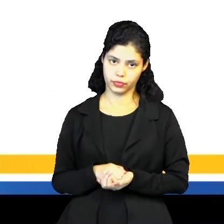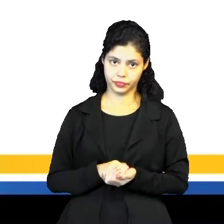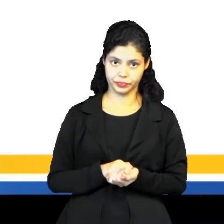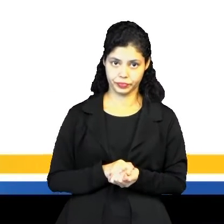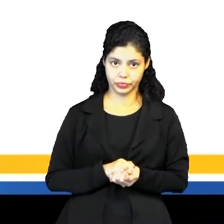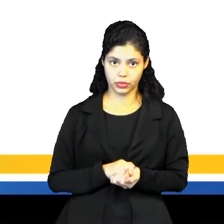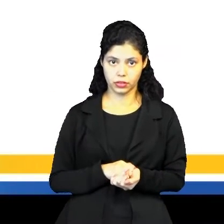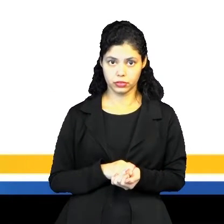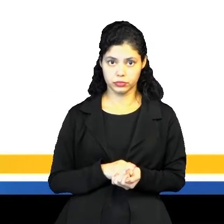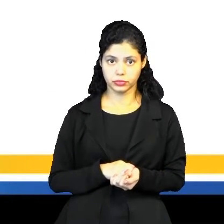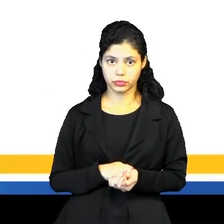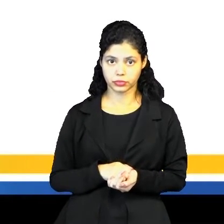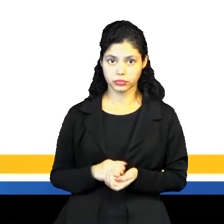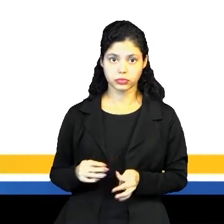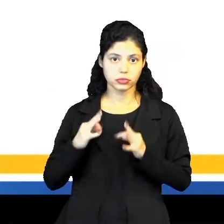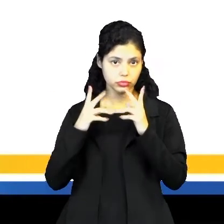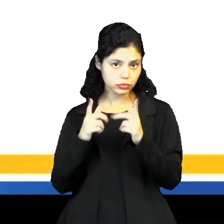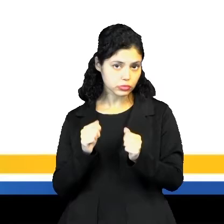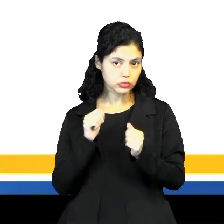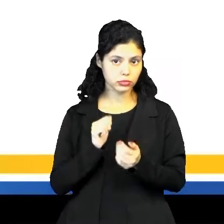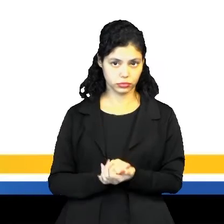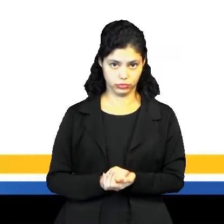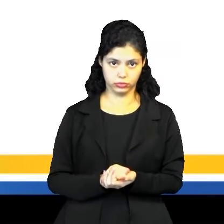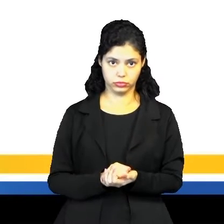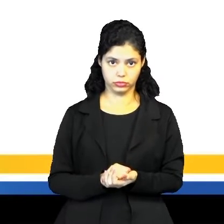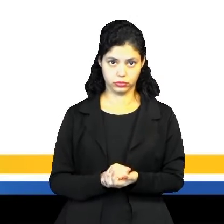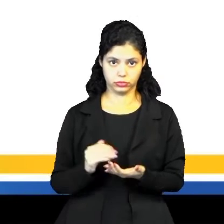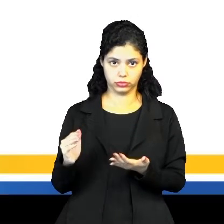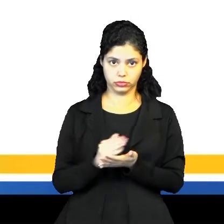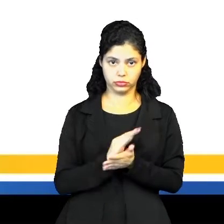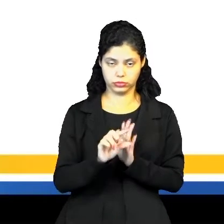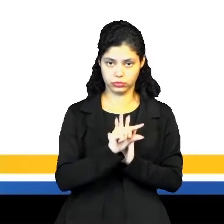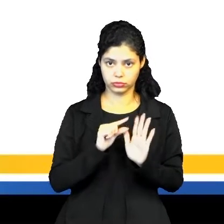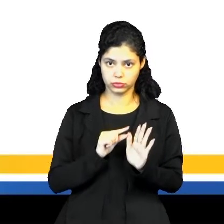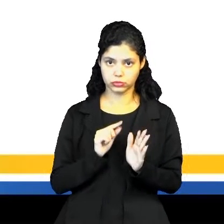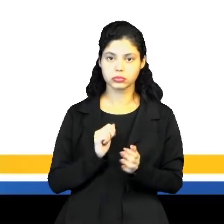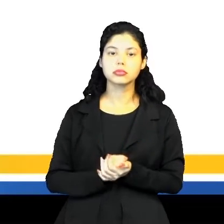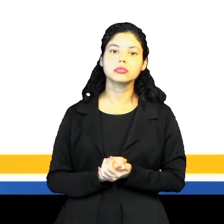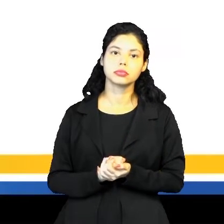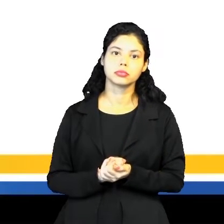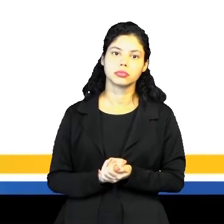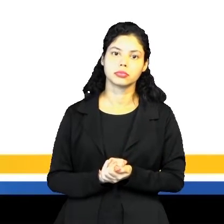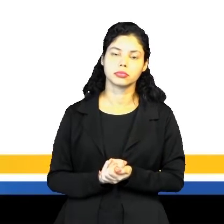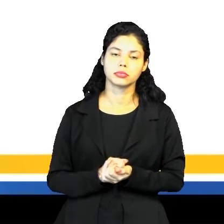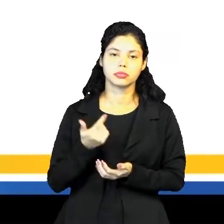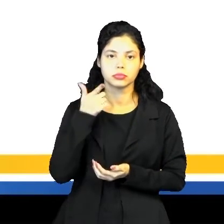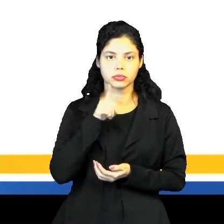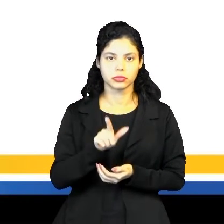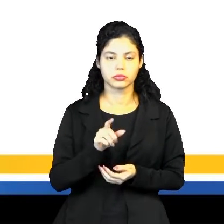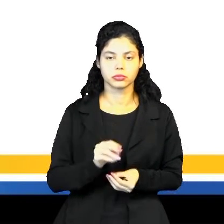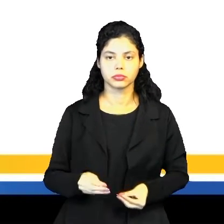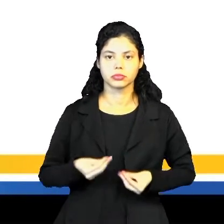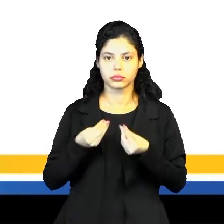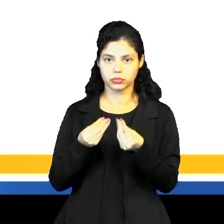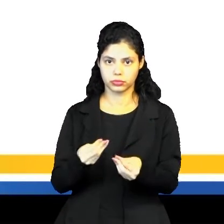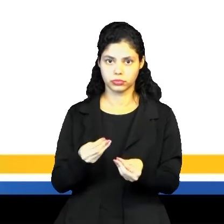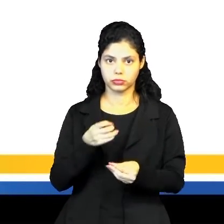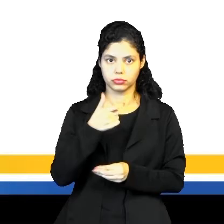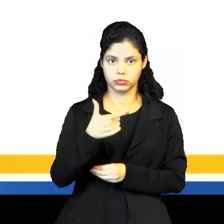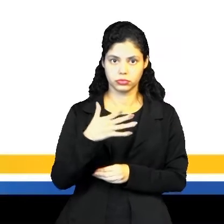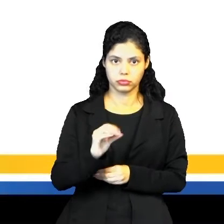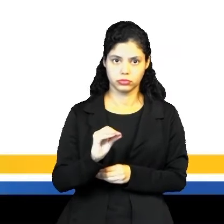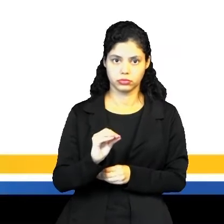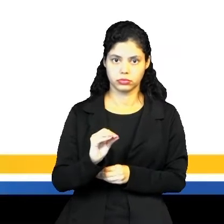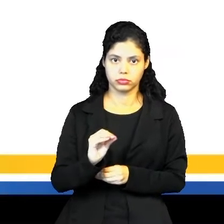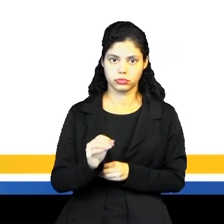aí, nem todo, vamos analisar aí alguns fragmentos da obra que fez ele ganhar o prêmio Nobel, O 20 poemas